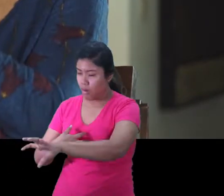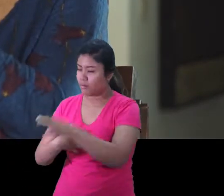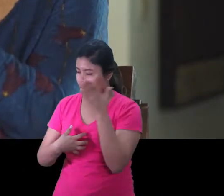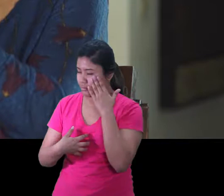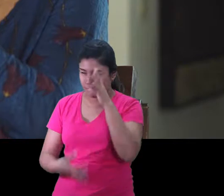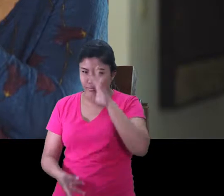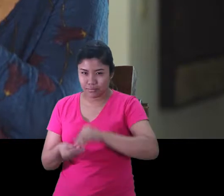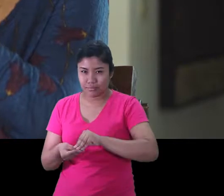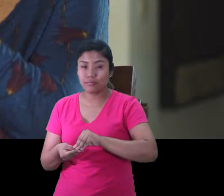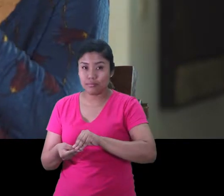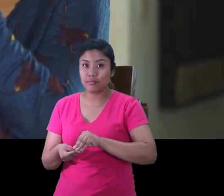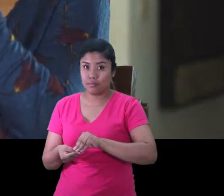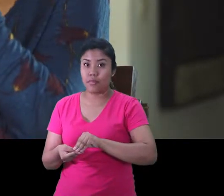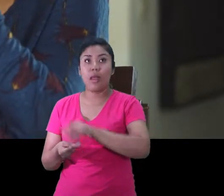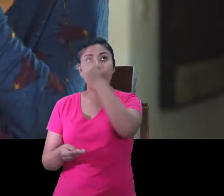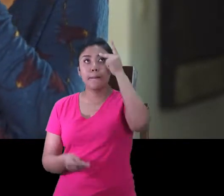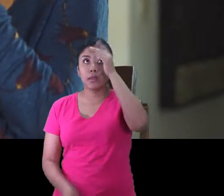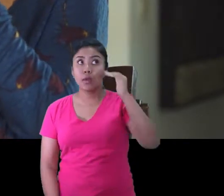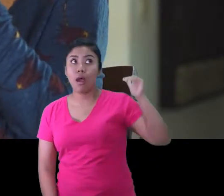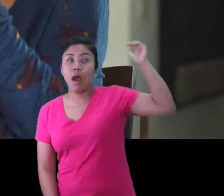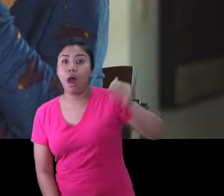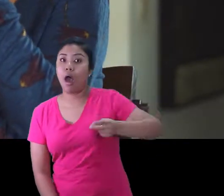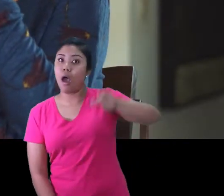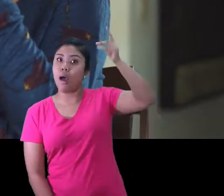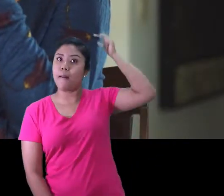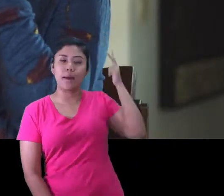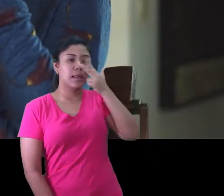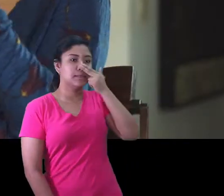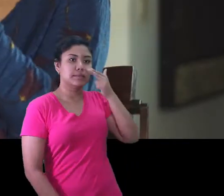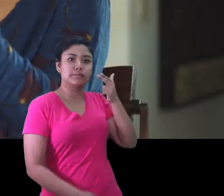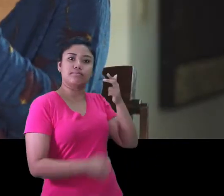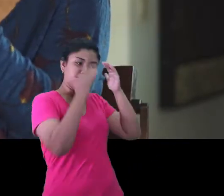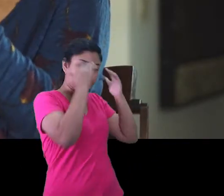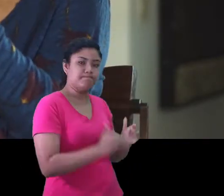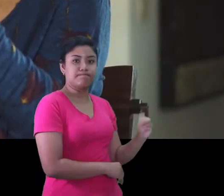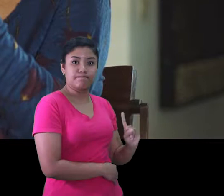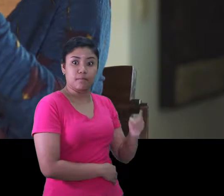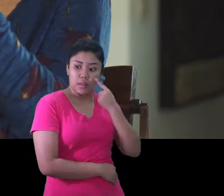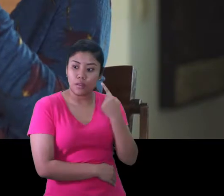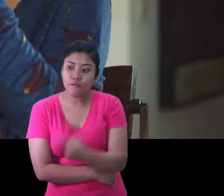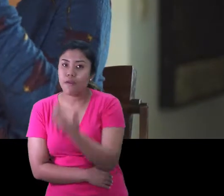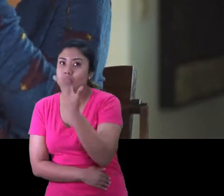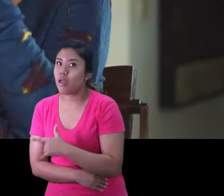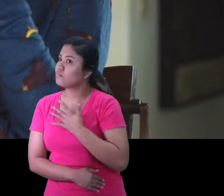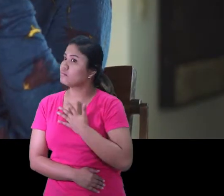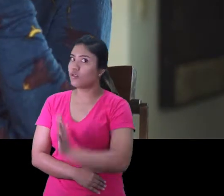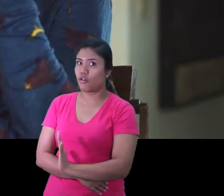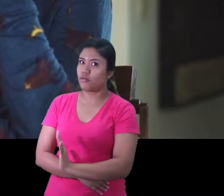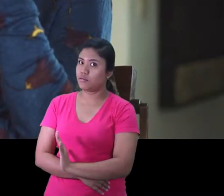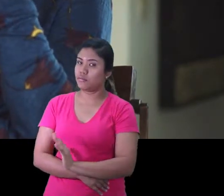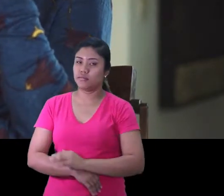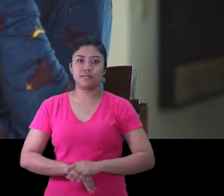adulto dormindinho, sabe? Porque esse adulto, a criança dele foi desrespeitada. Então, ele também, quando ele vê uma